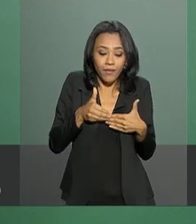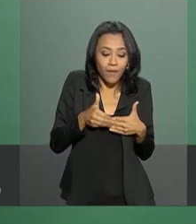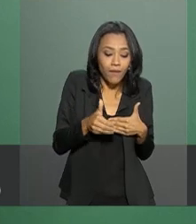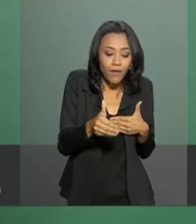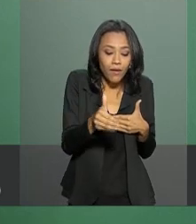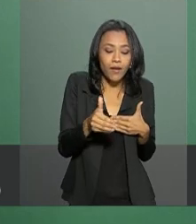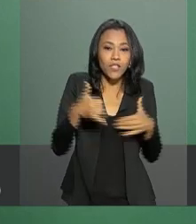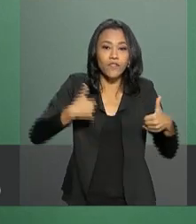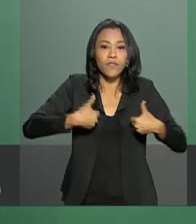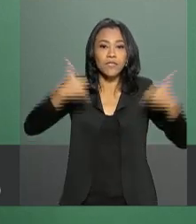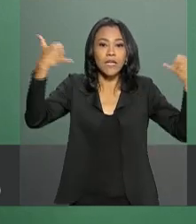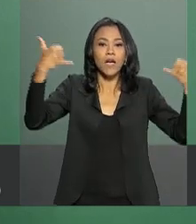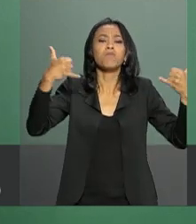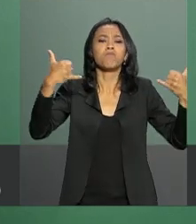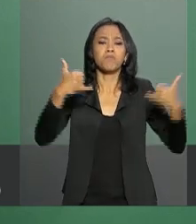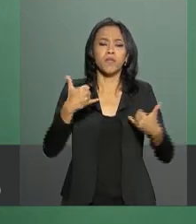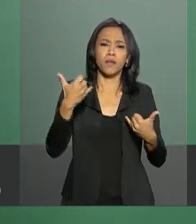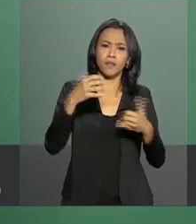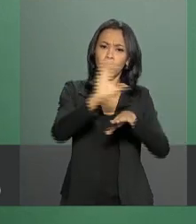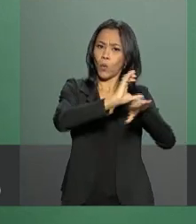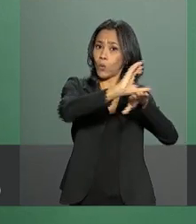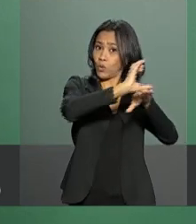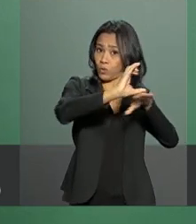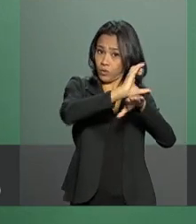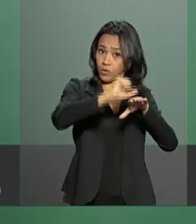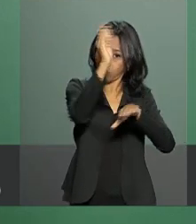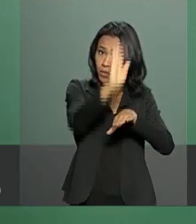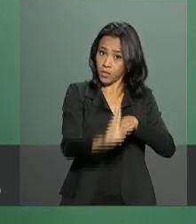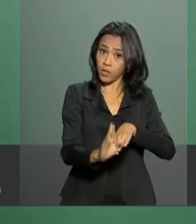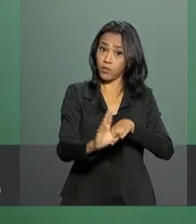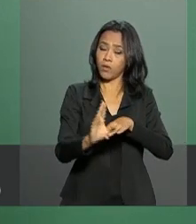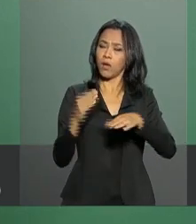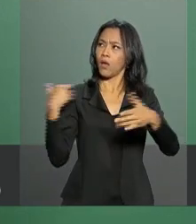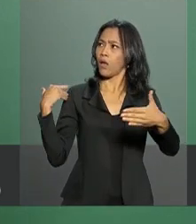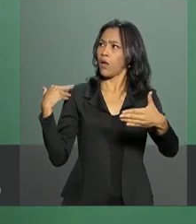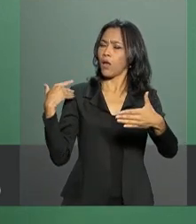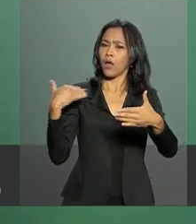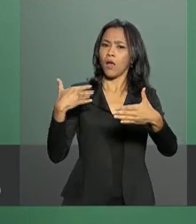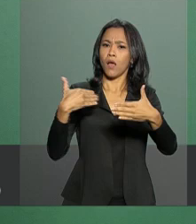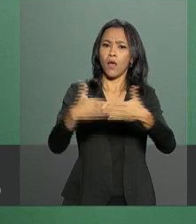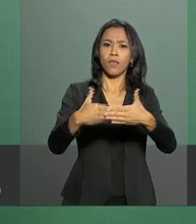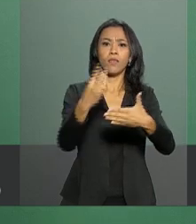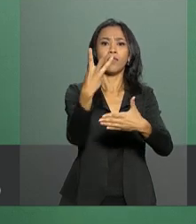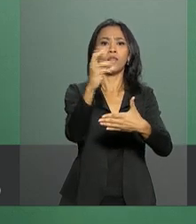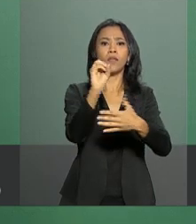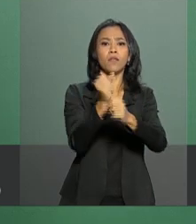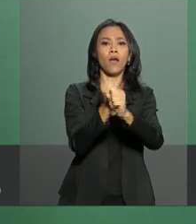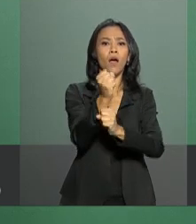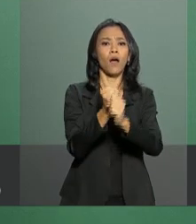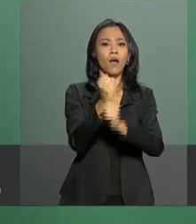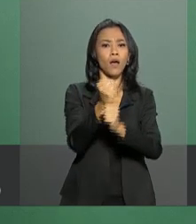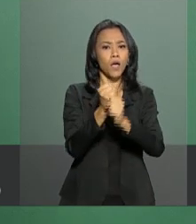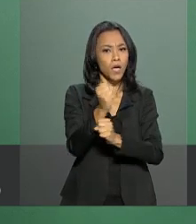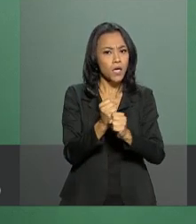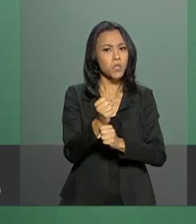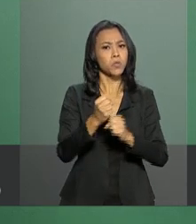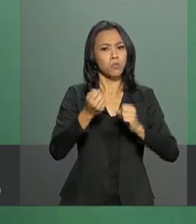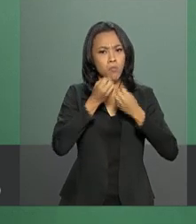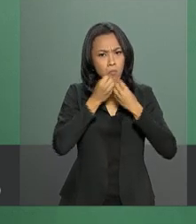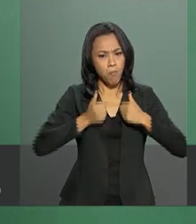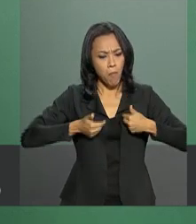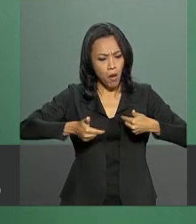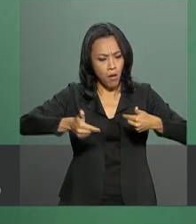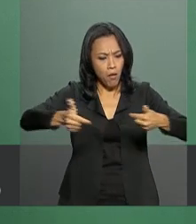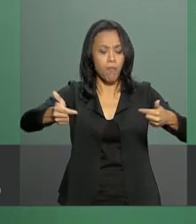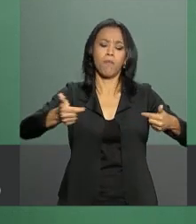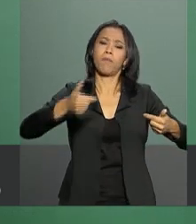que vejam que nós passamos 30 anos com uma estabilidade institucional uma estabilidade